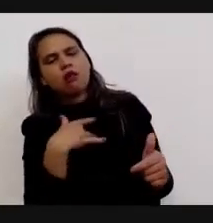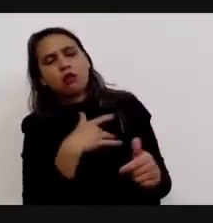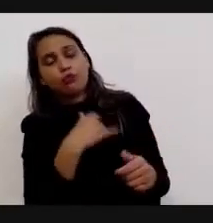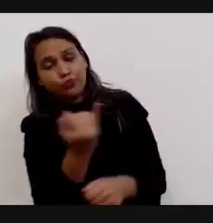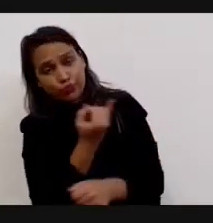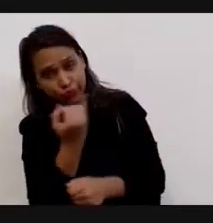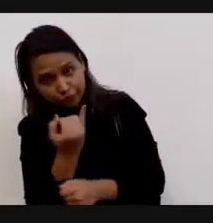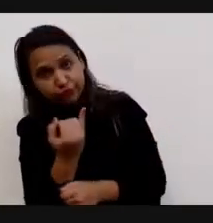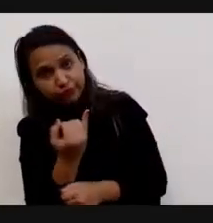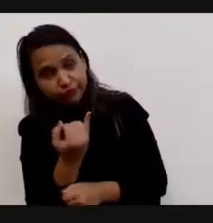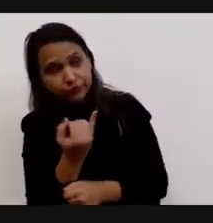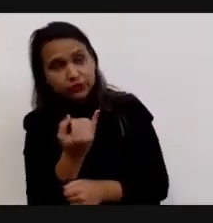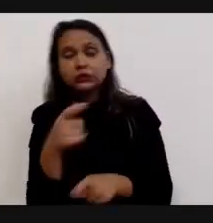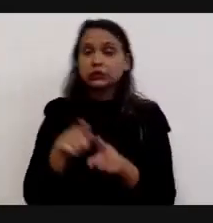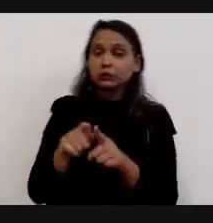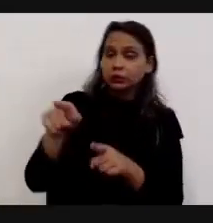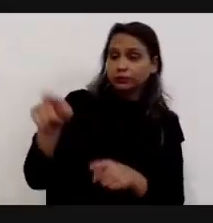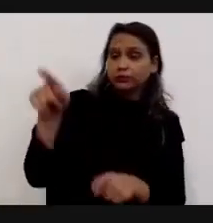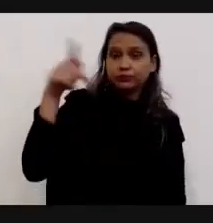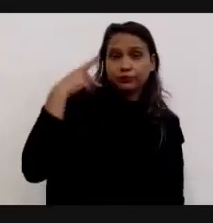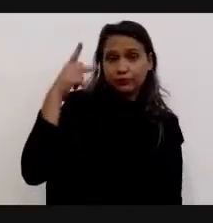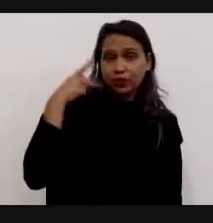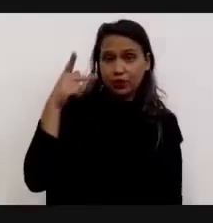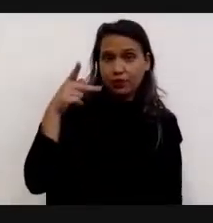importante também o parlamentar em nível